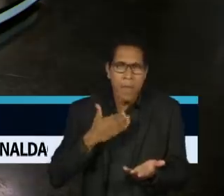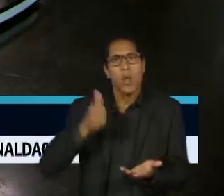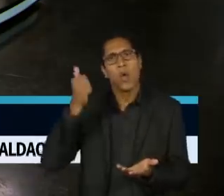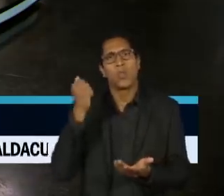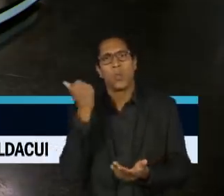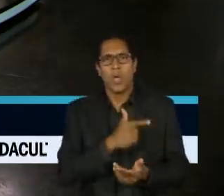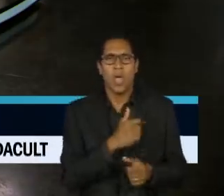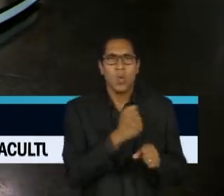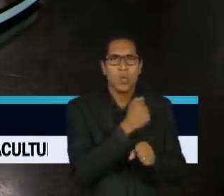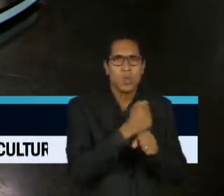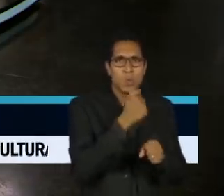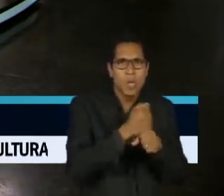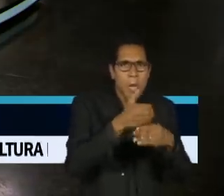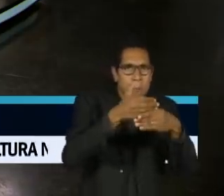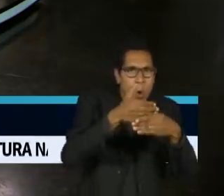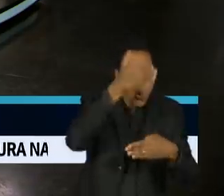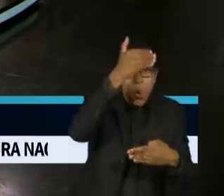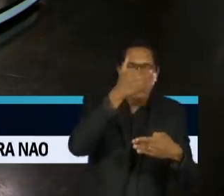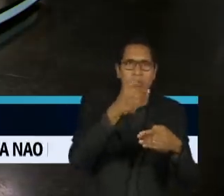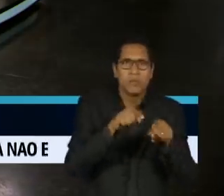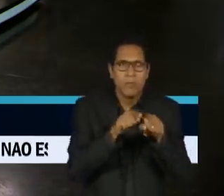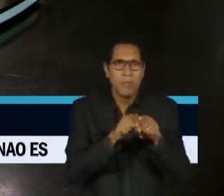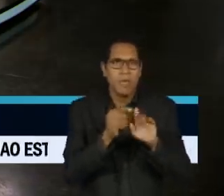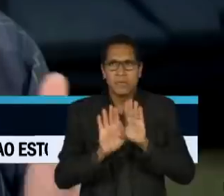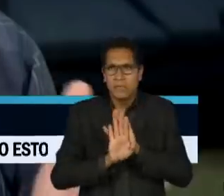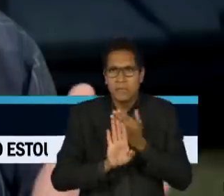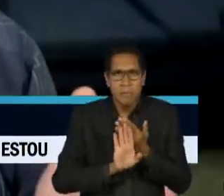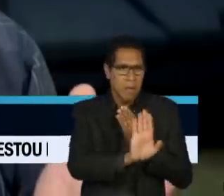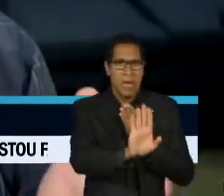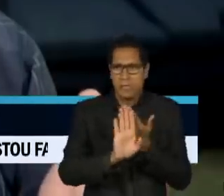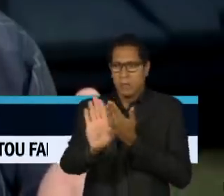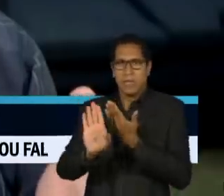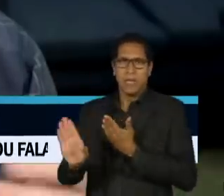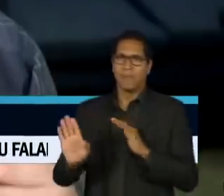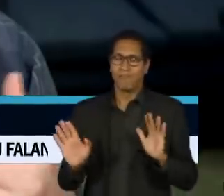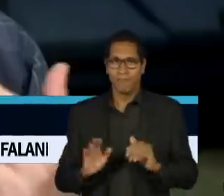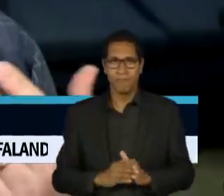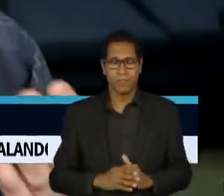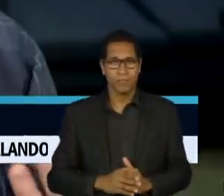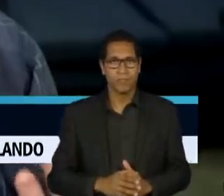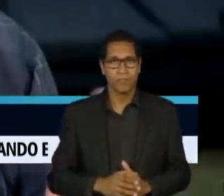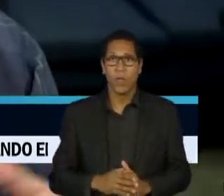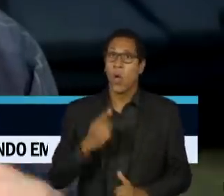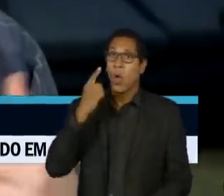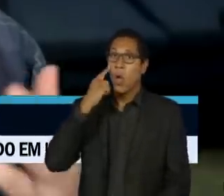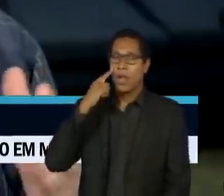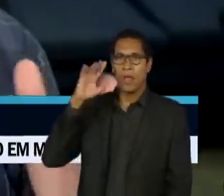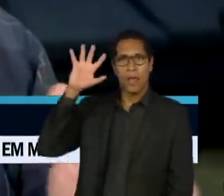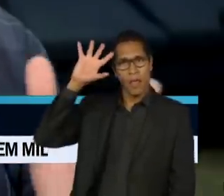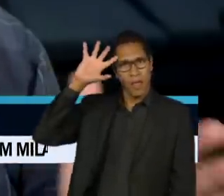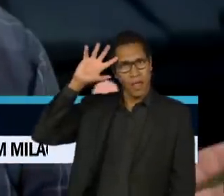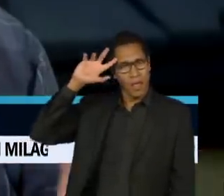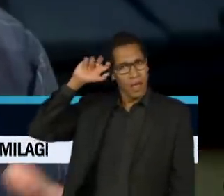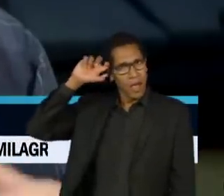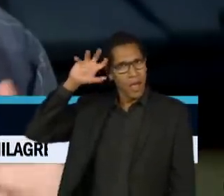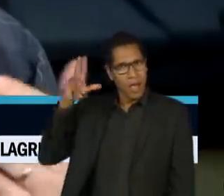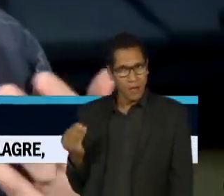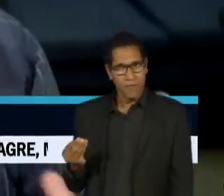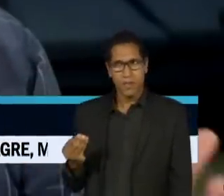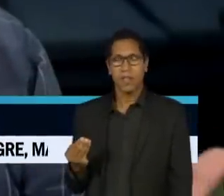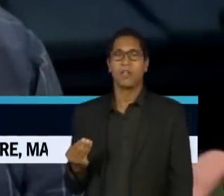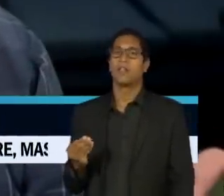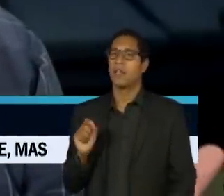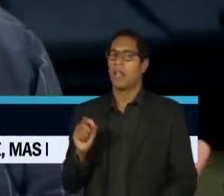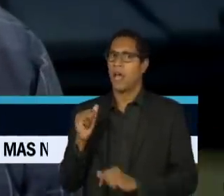né? E cria o incentivo certo, né? Porque olha a situação da África do Sul. Eles foram transparentes, avisaram, temos um problema,